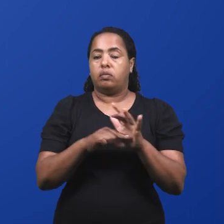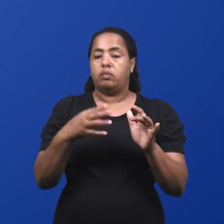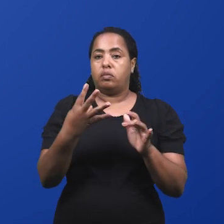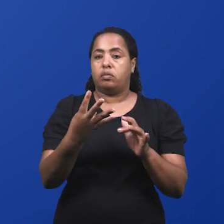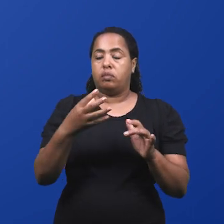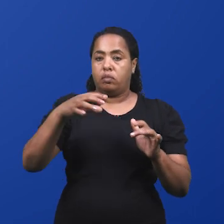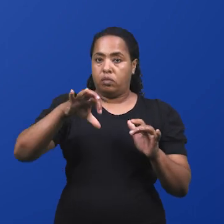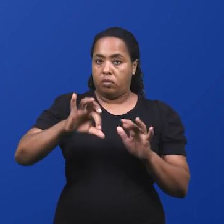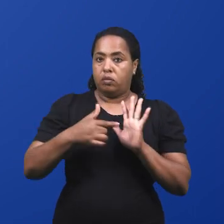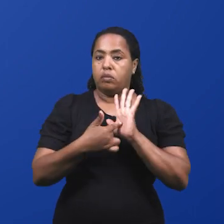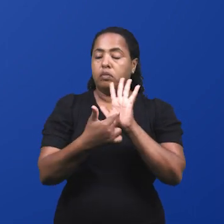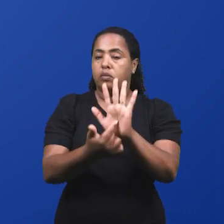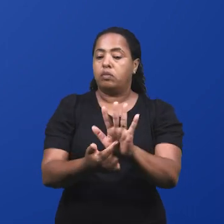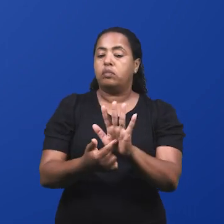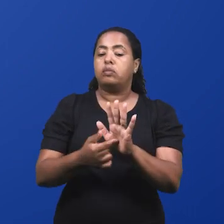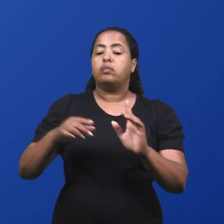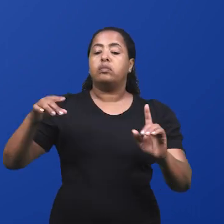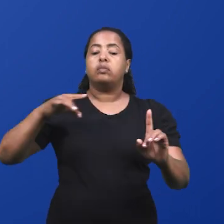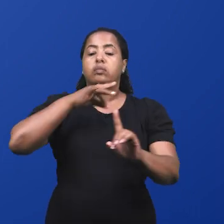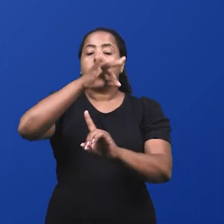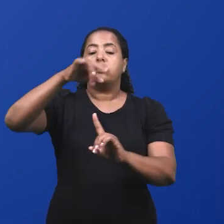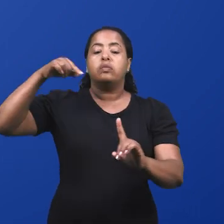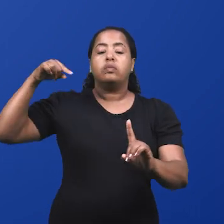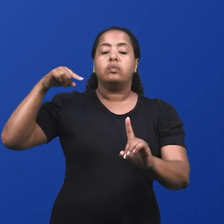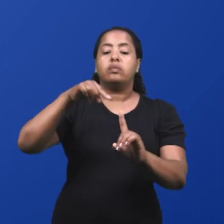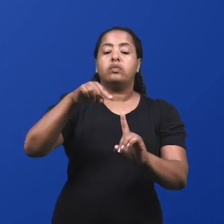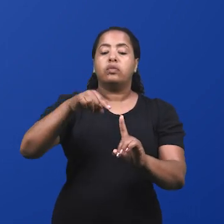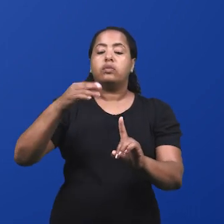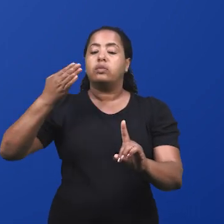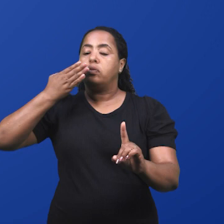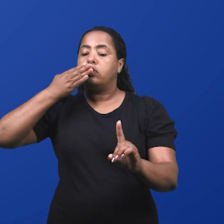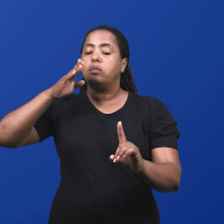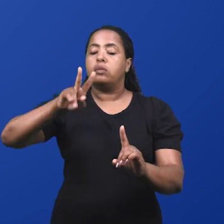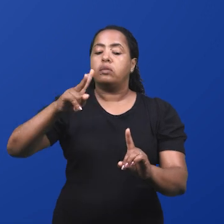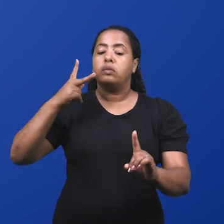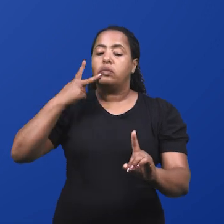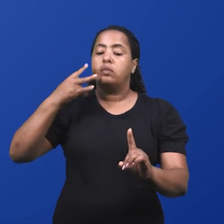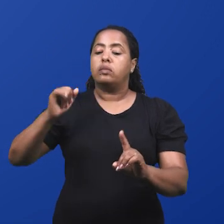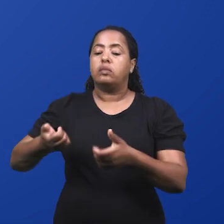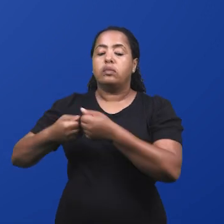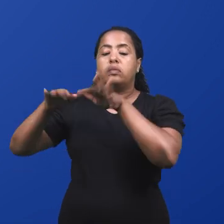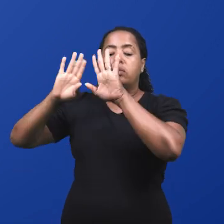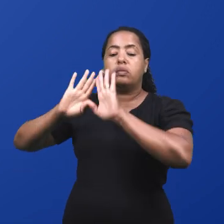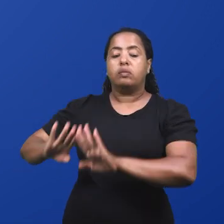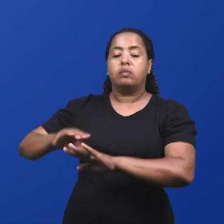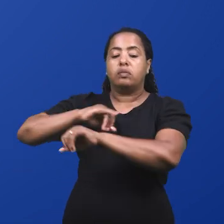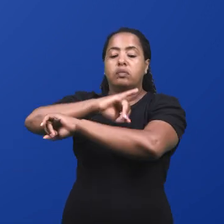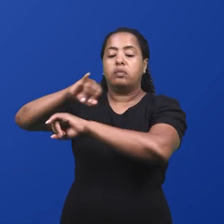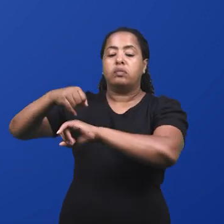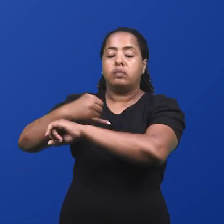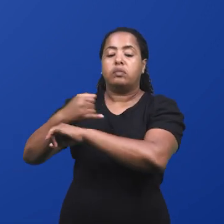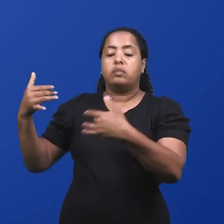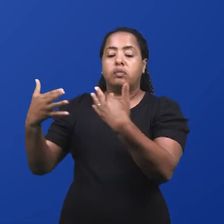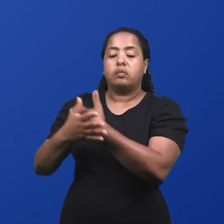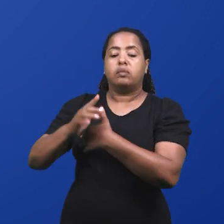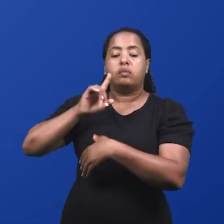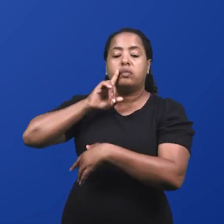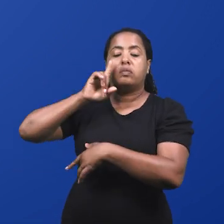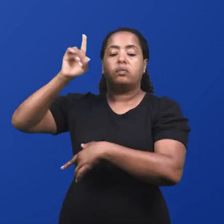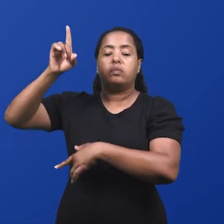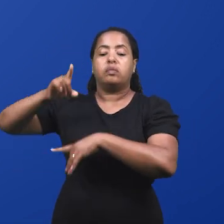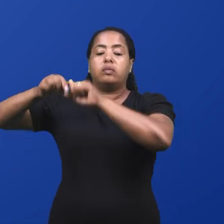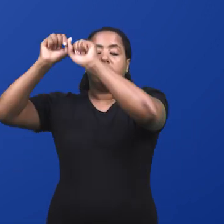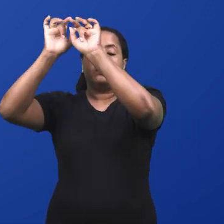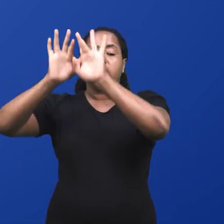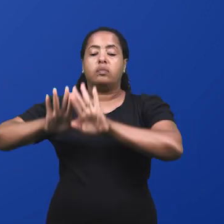verso 49, que diz: eis que sobre vós envio a promessa de meu Pai, ficai, porém, na cidade de Jerusalém, até que do